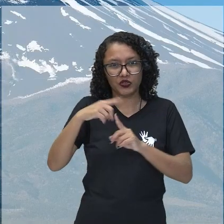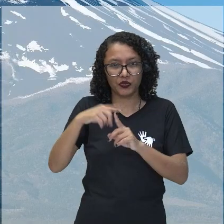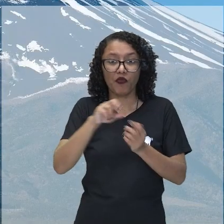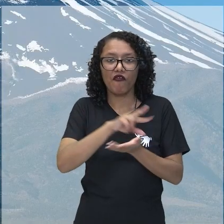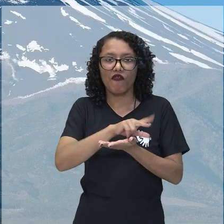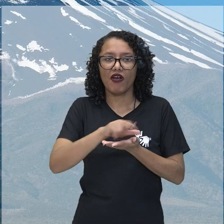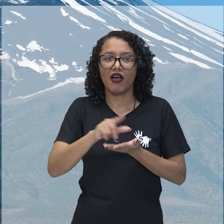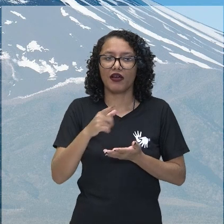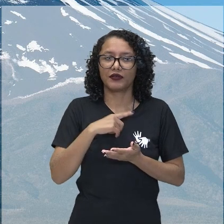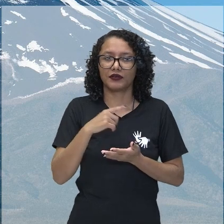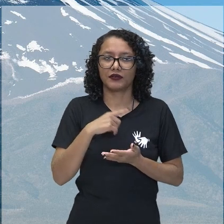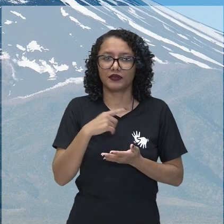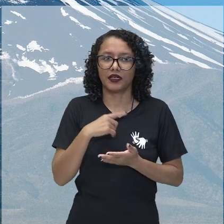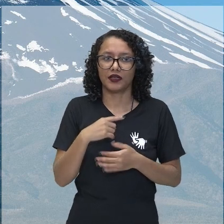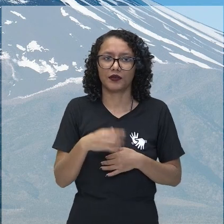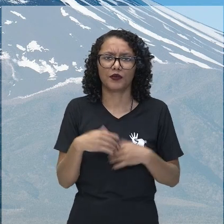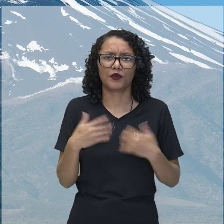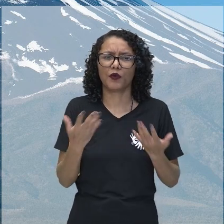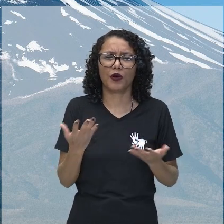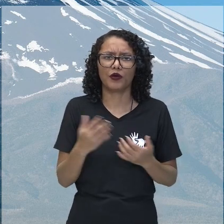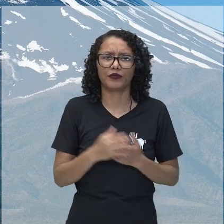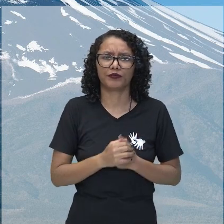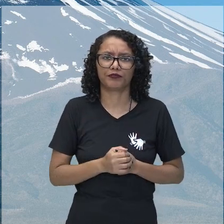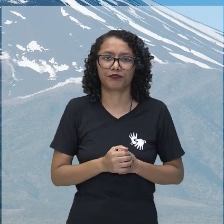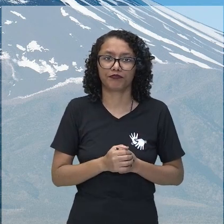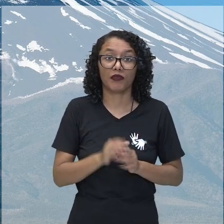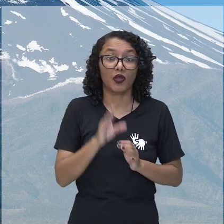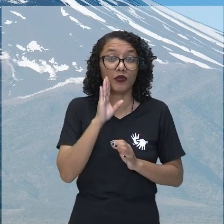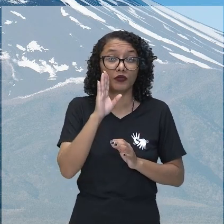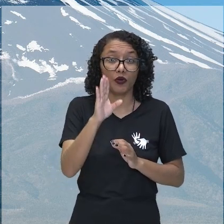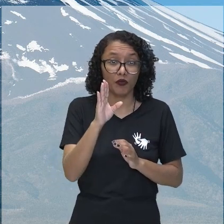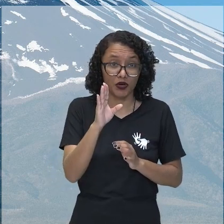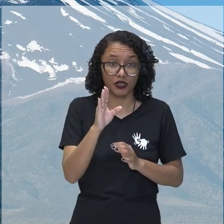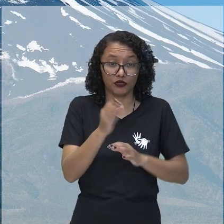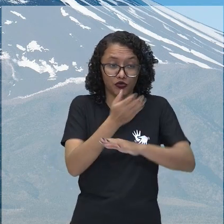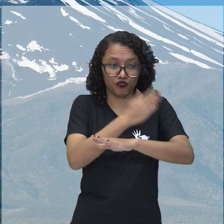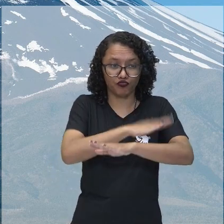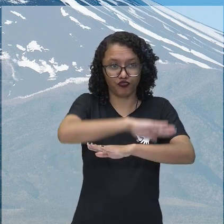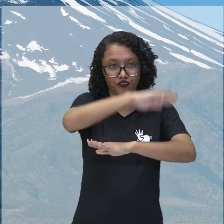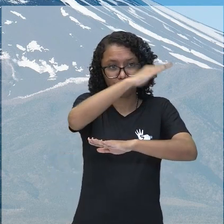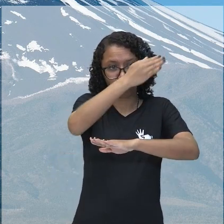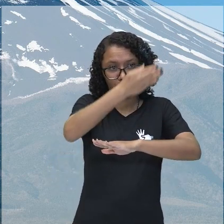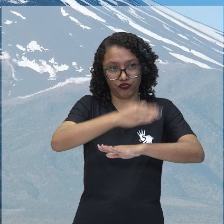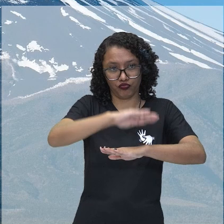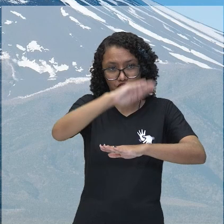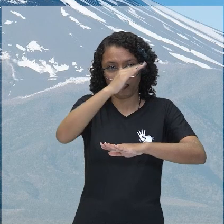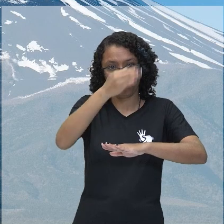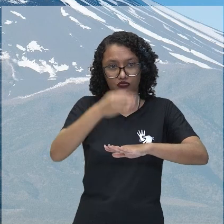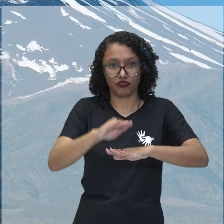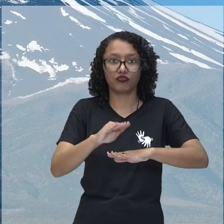ser o relevo do Japão? Vai ser predominantemente montanhoso, com cerca de